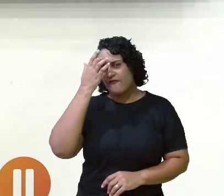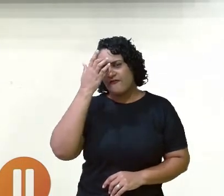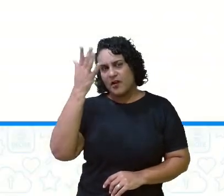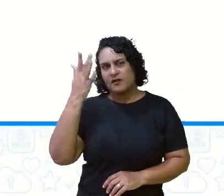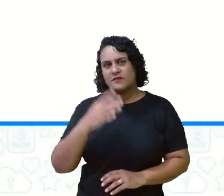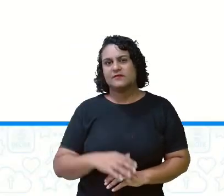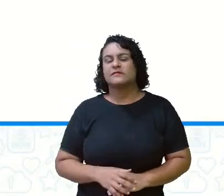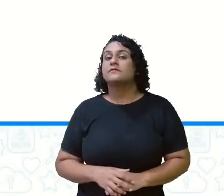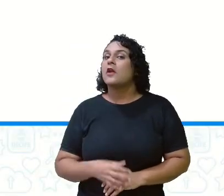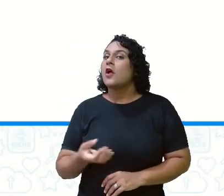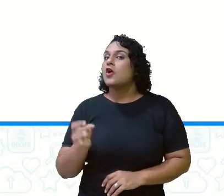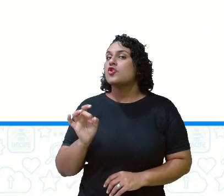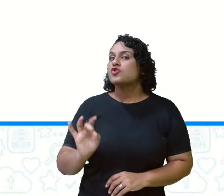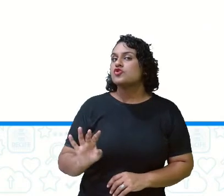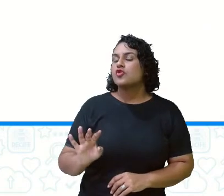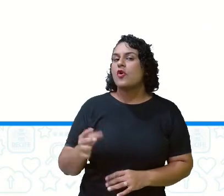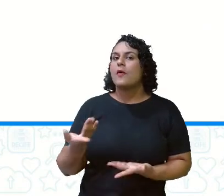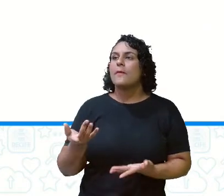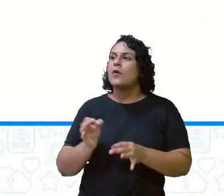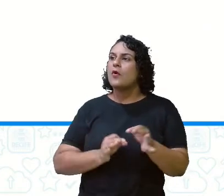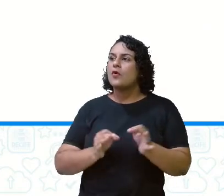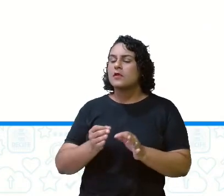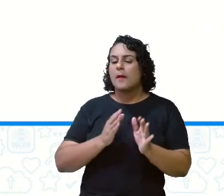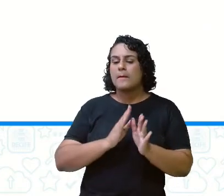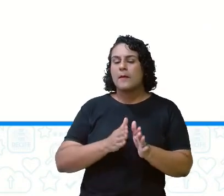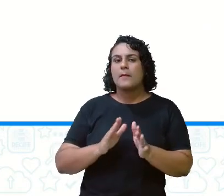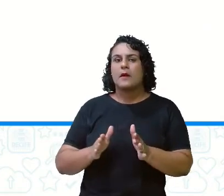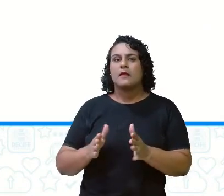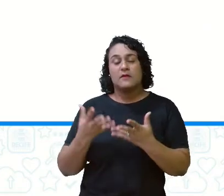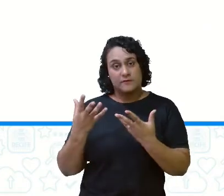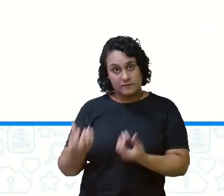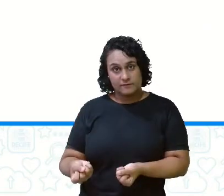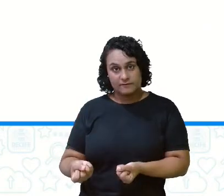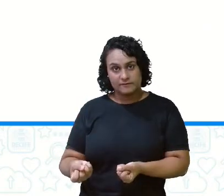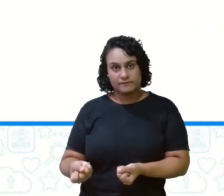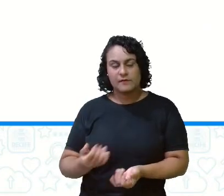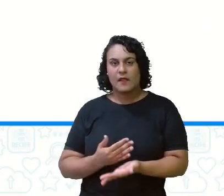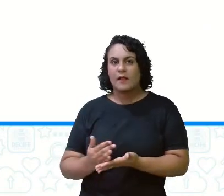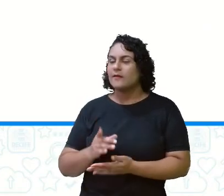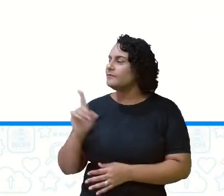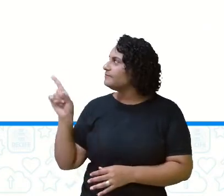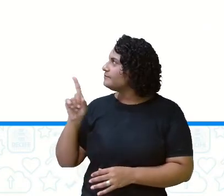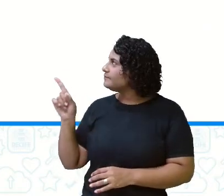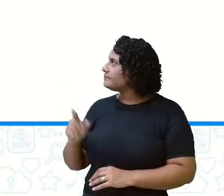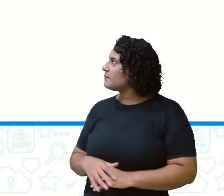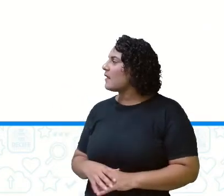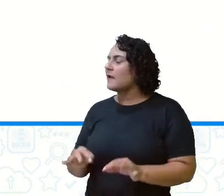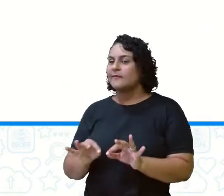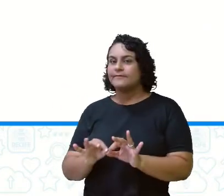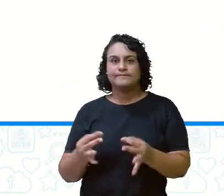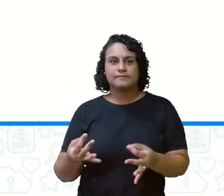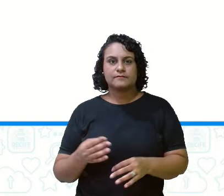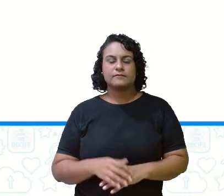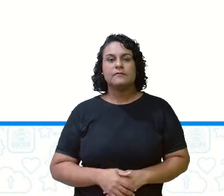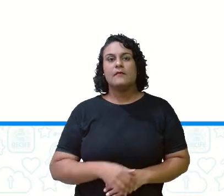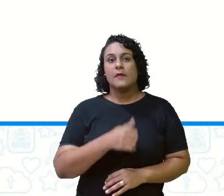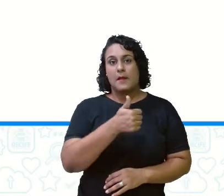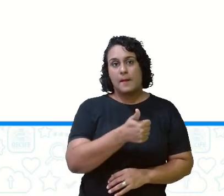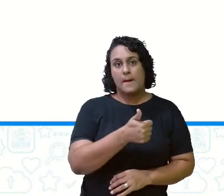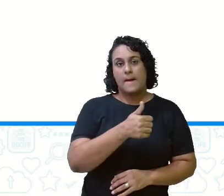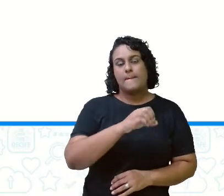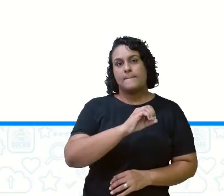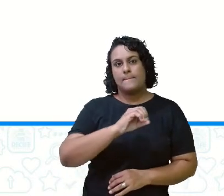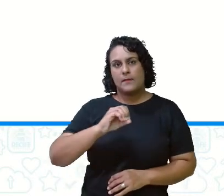gente. Eu só quero fazer a decomposição. Vamos começar por ela primeiro. Simples, ó.